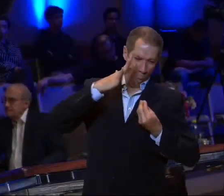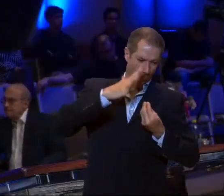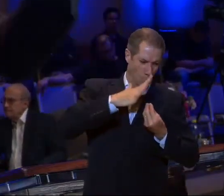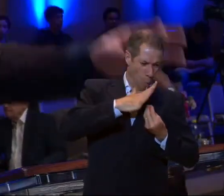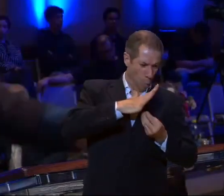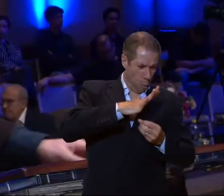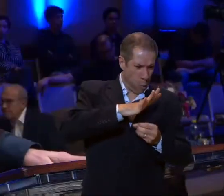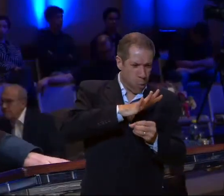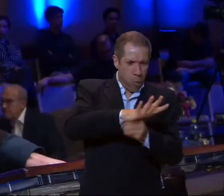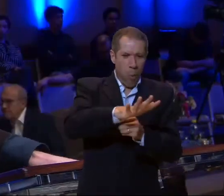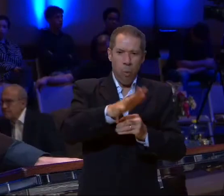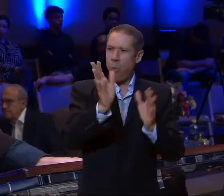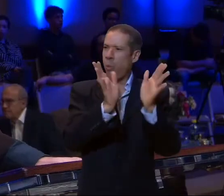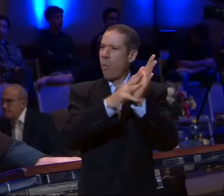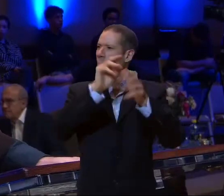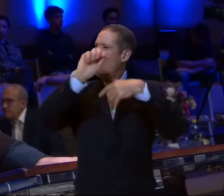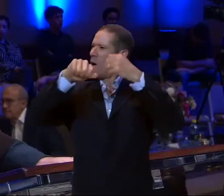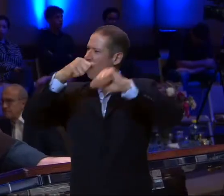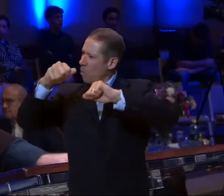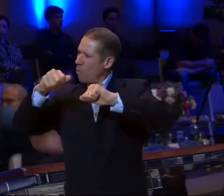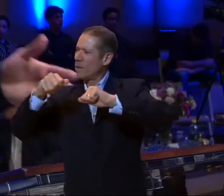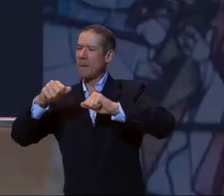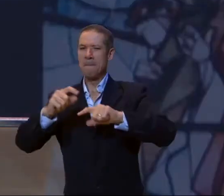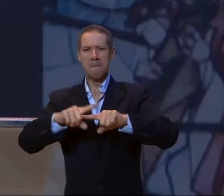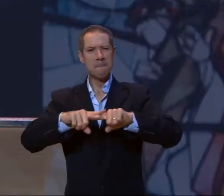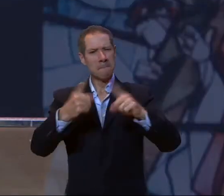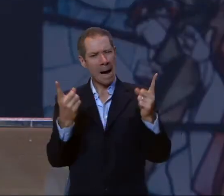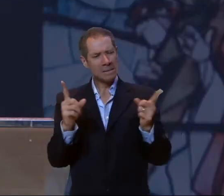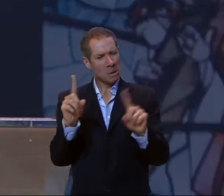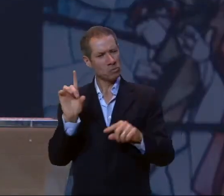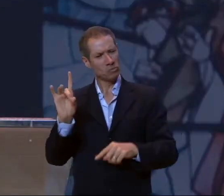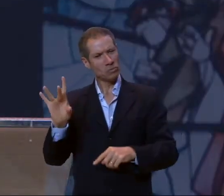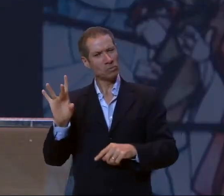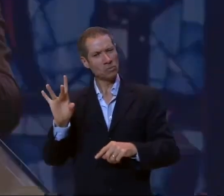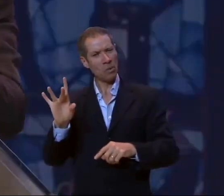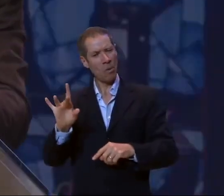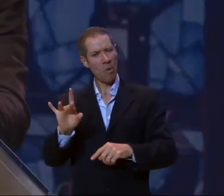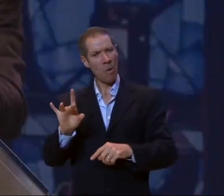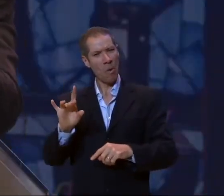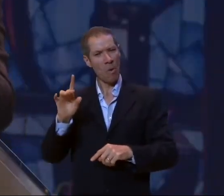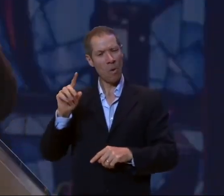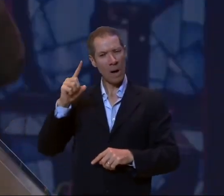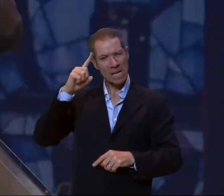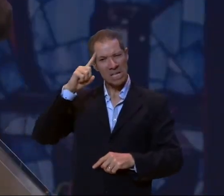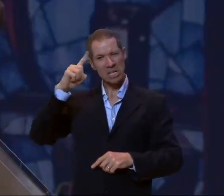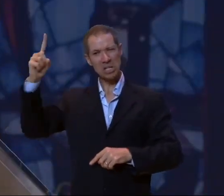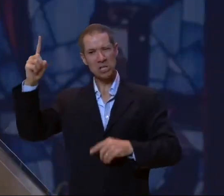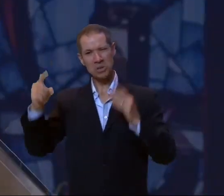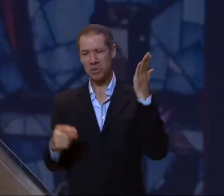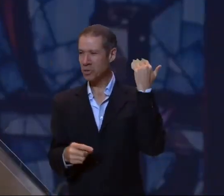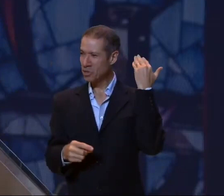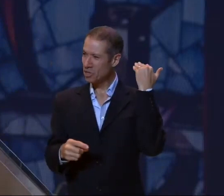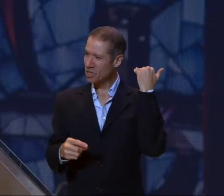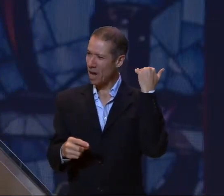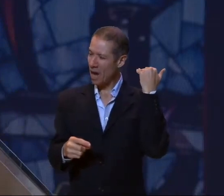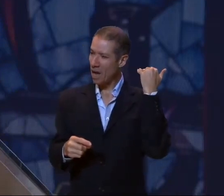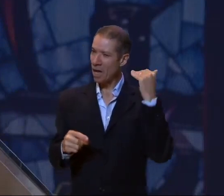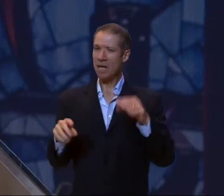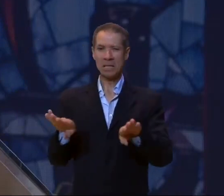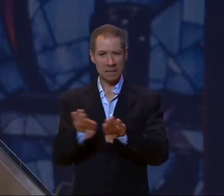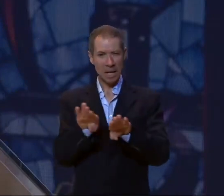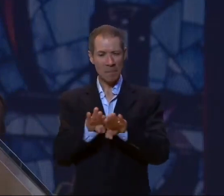minha vida, aleluia. Mas não só naquele dia,